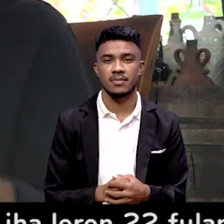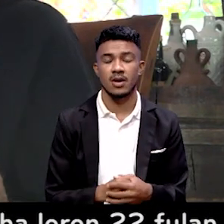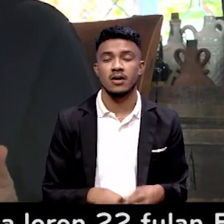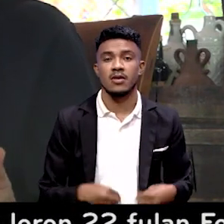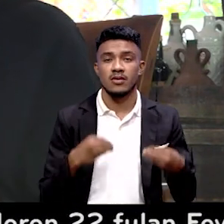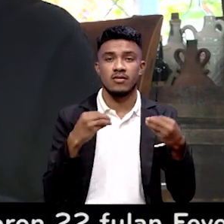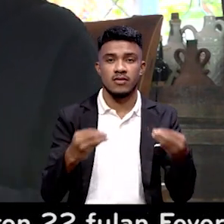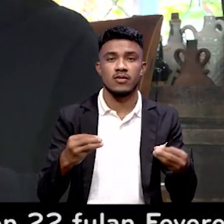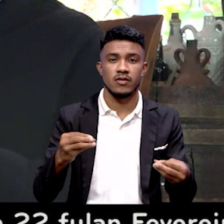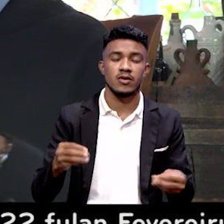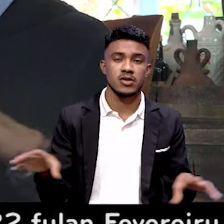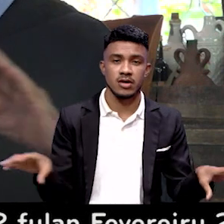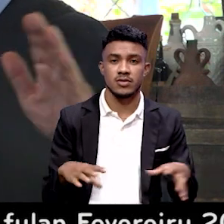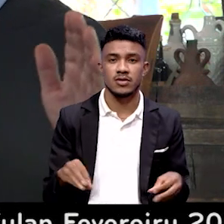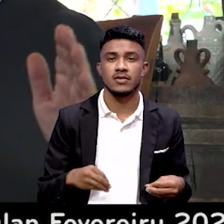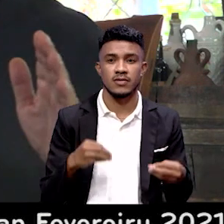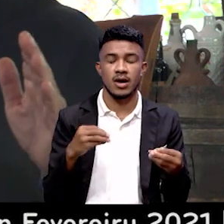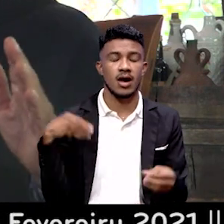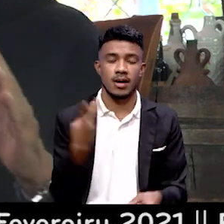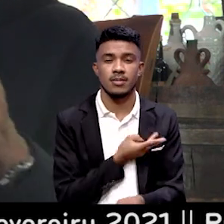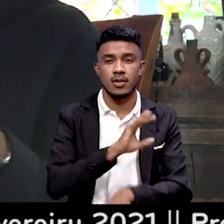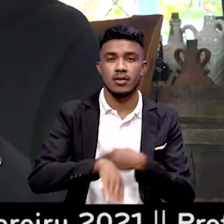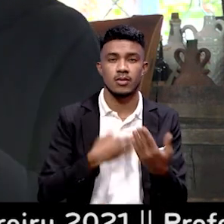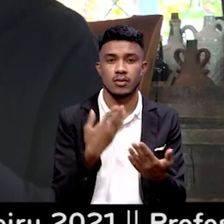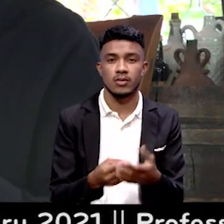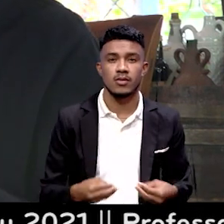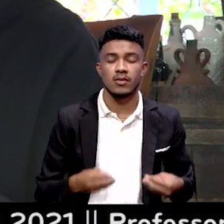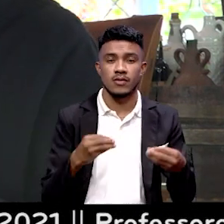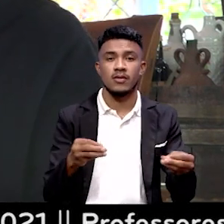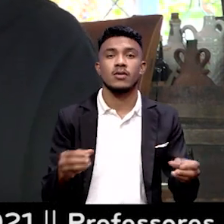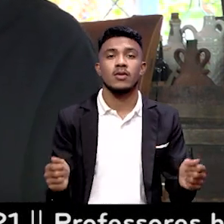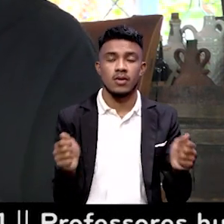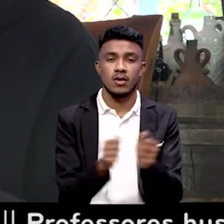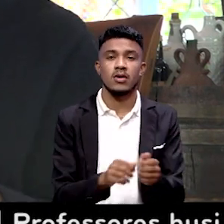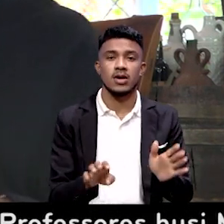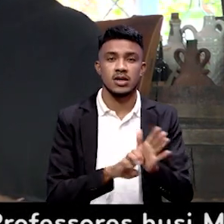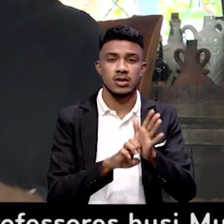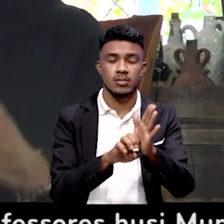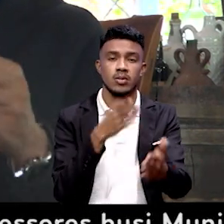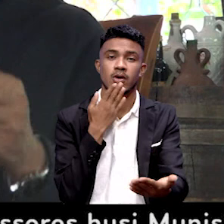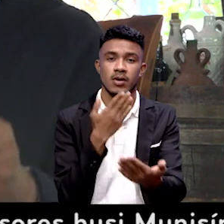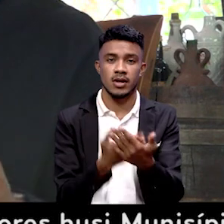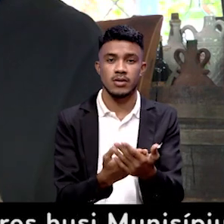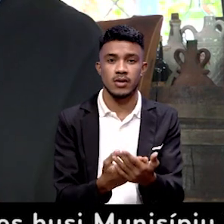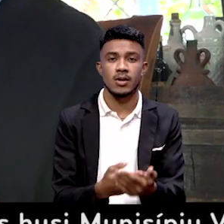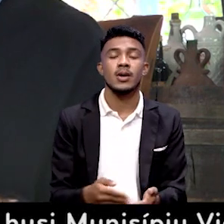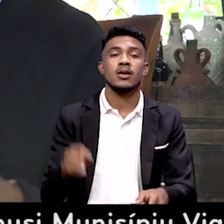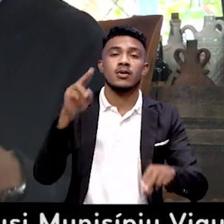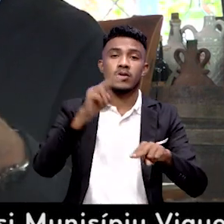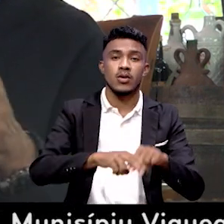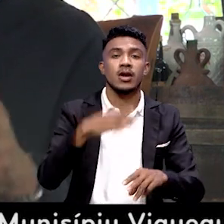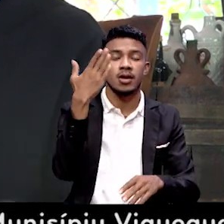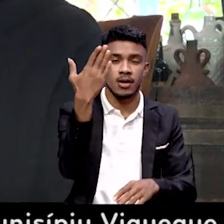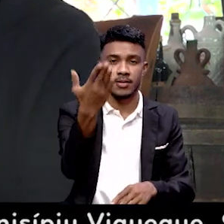foi orientação. A mim foi todo foi exemplo concreto. Baturi na vã,